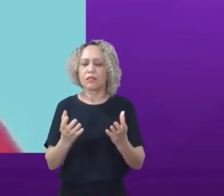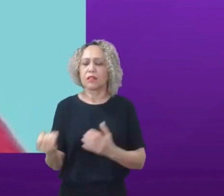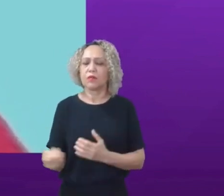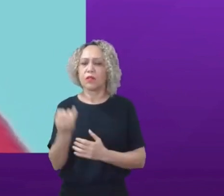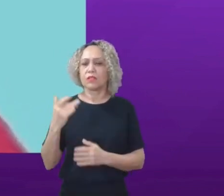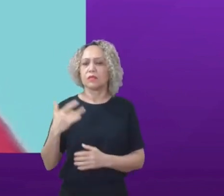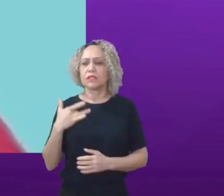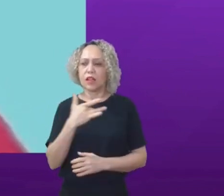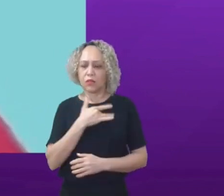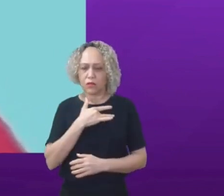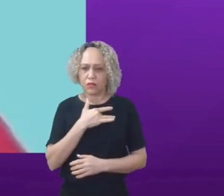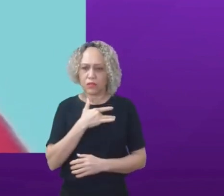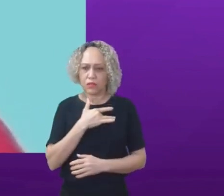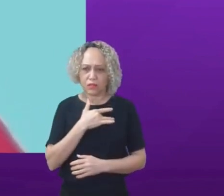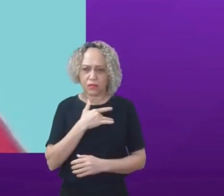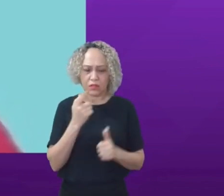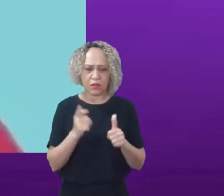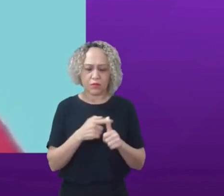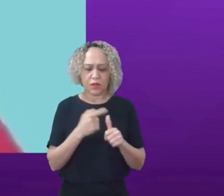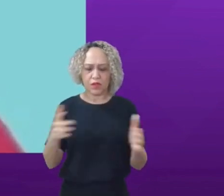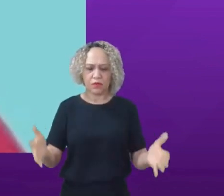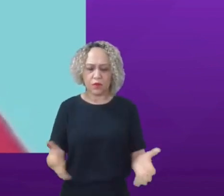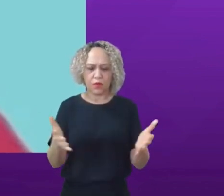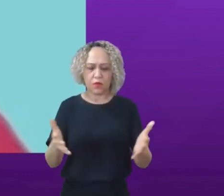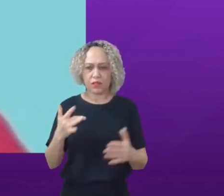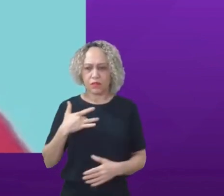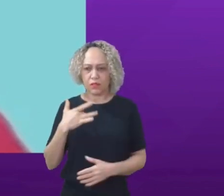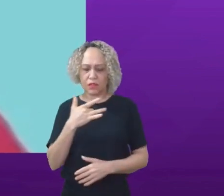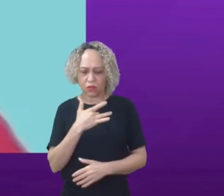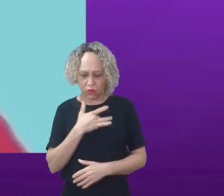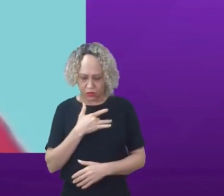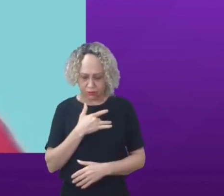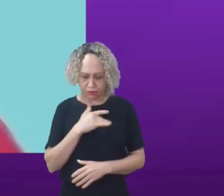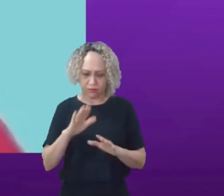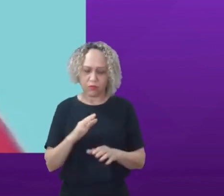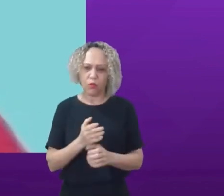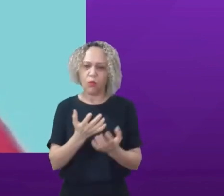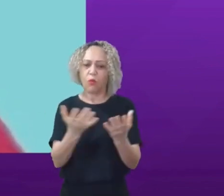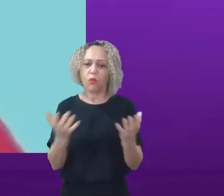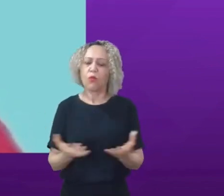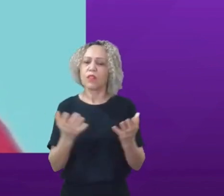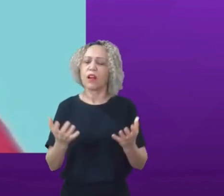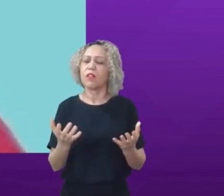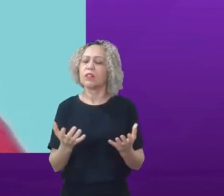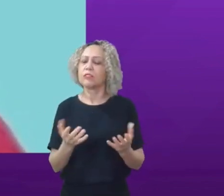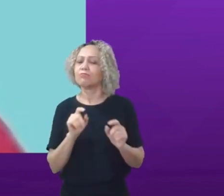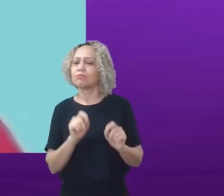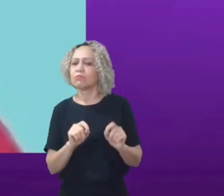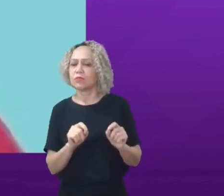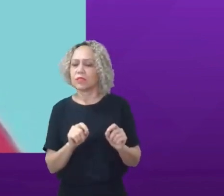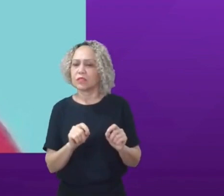saúde? Primeiro, para a promoção da saúde. Primeiro, muitas das hortas, elas produzem o que nós chamamos